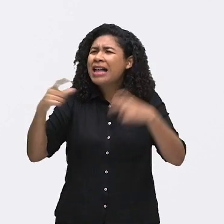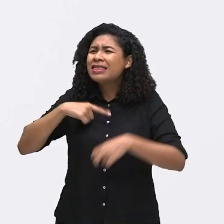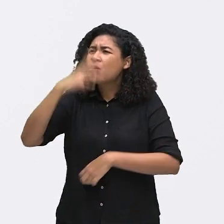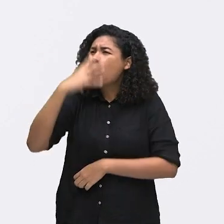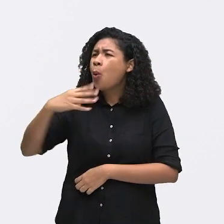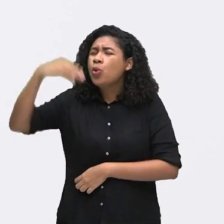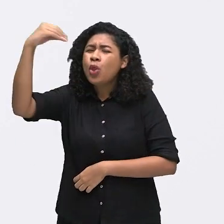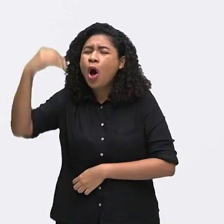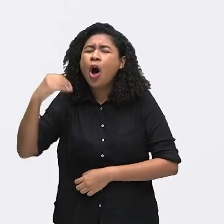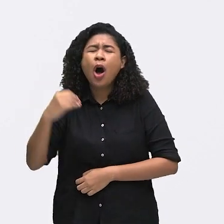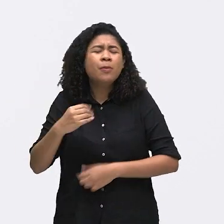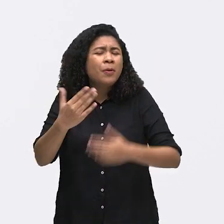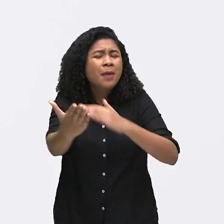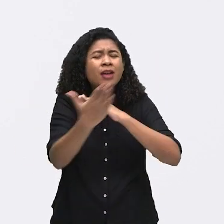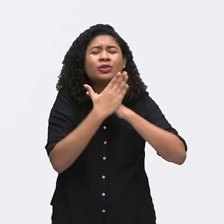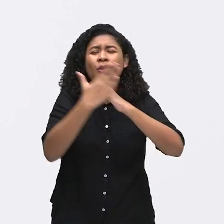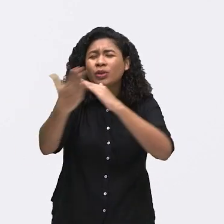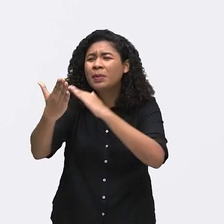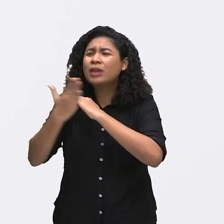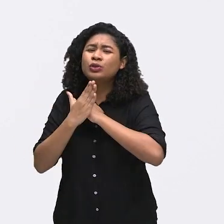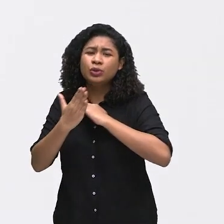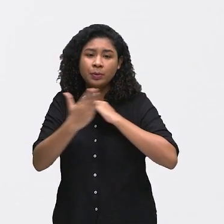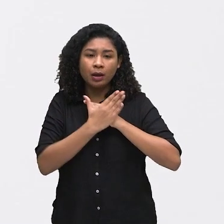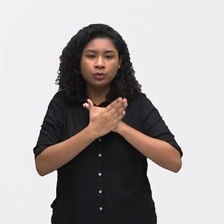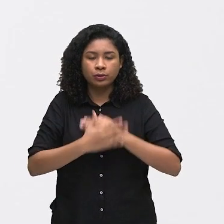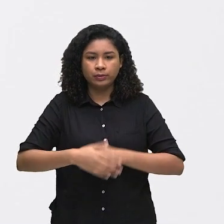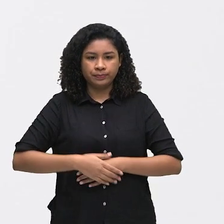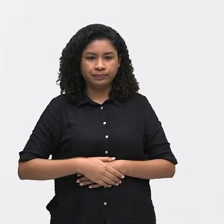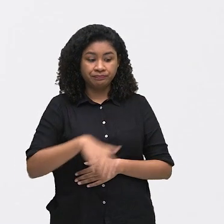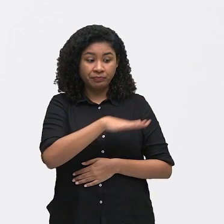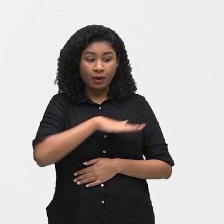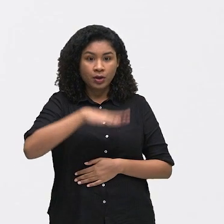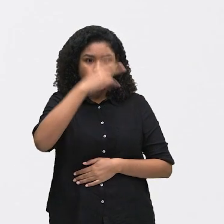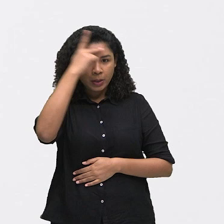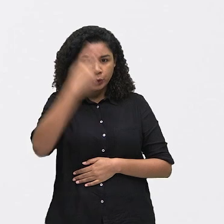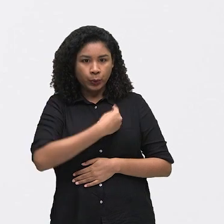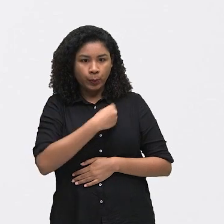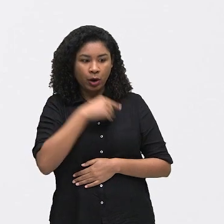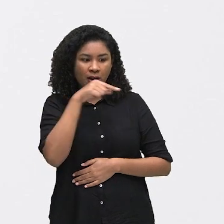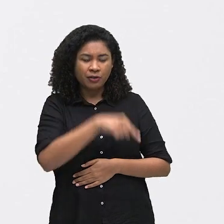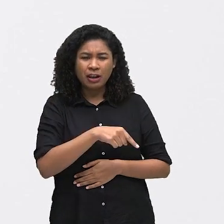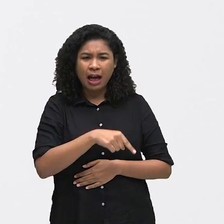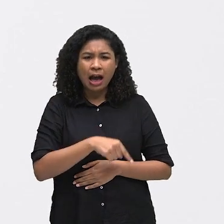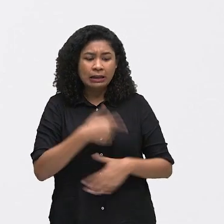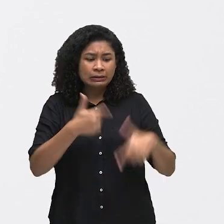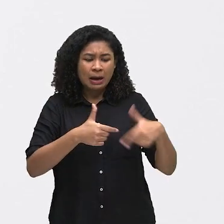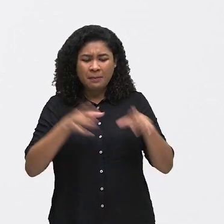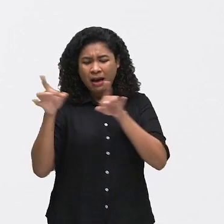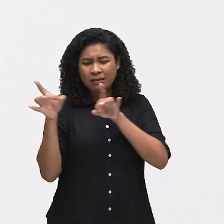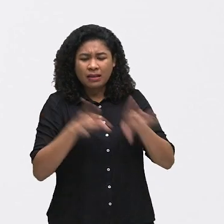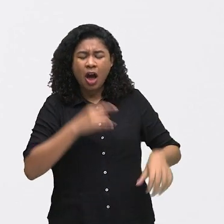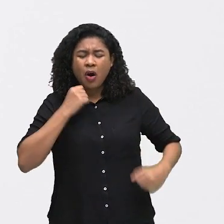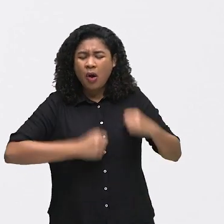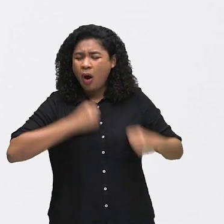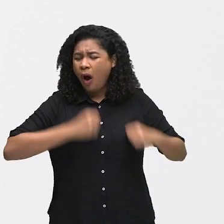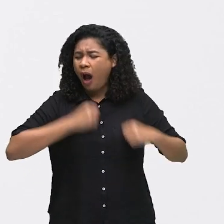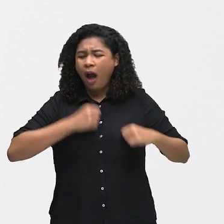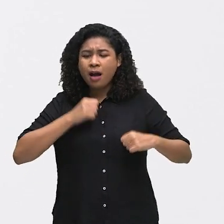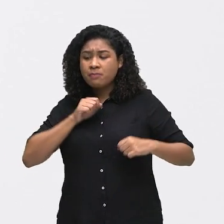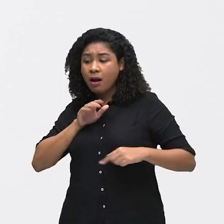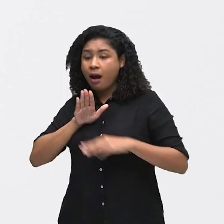comer minhas ovelhas! Os vizinhos largaram o trabalho e saíram correndo para o campo para socorrer o